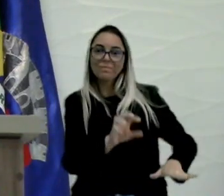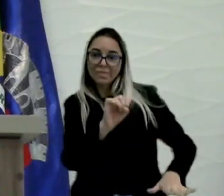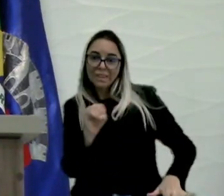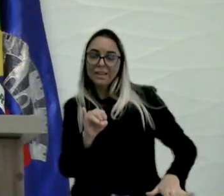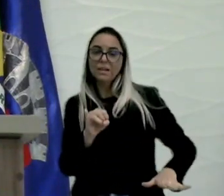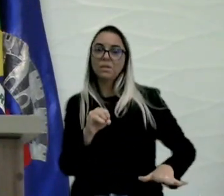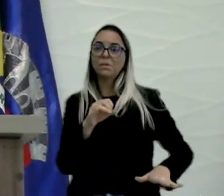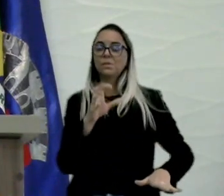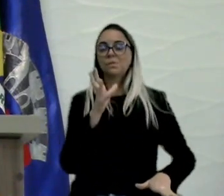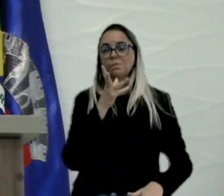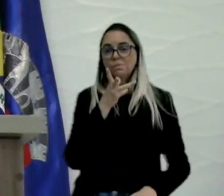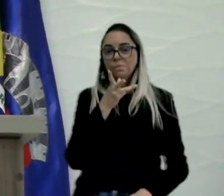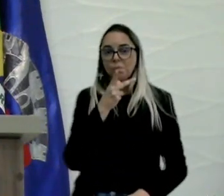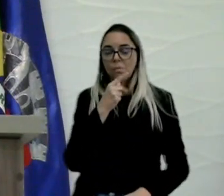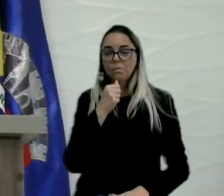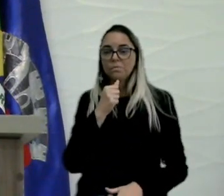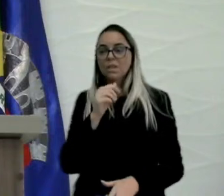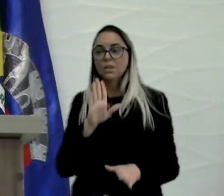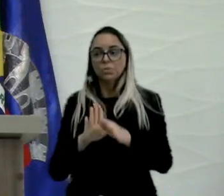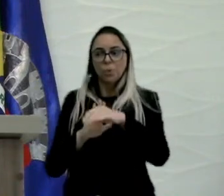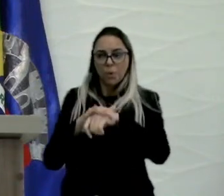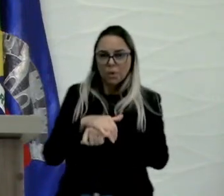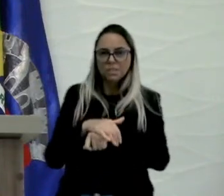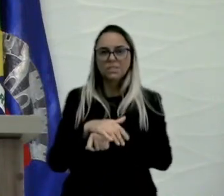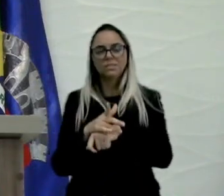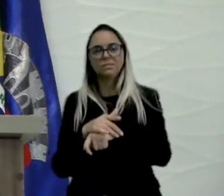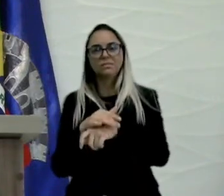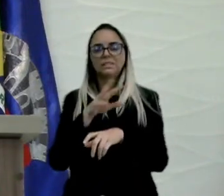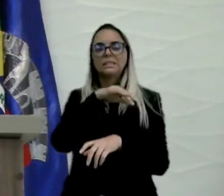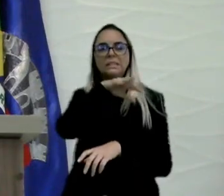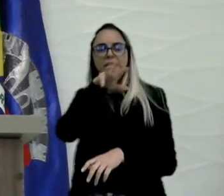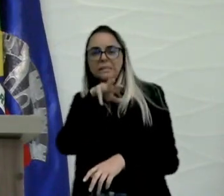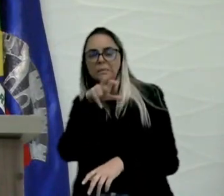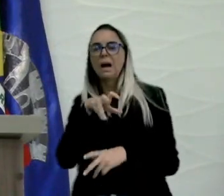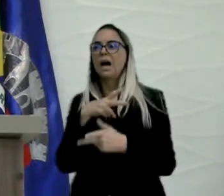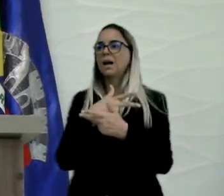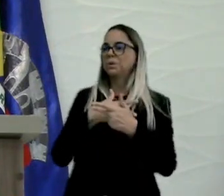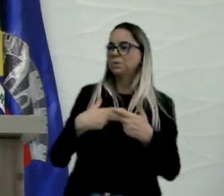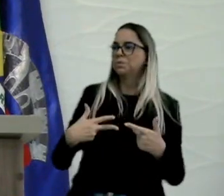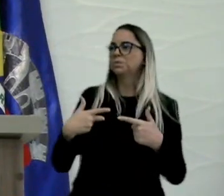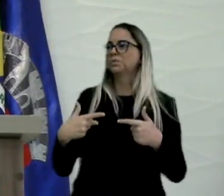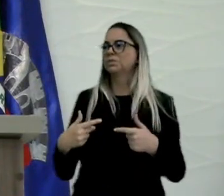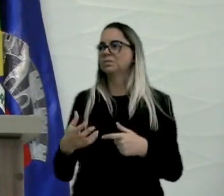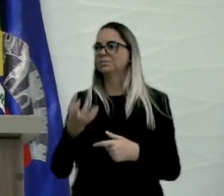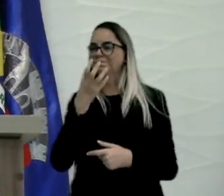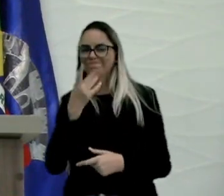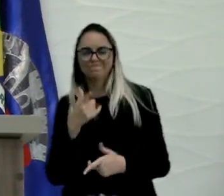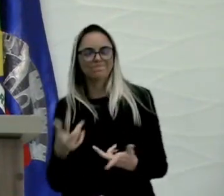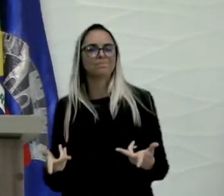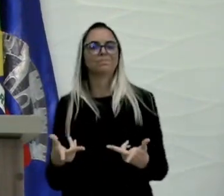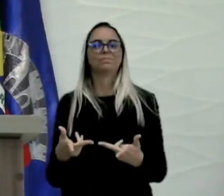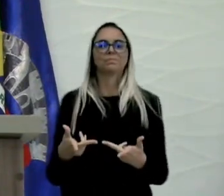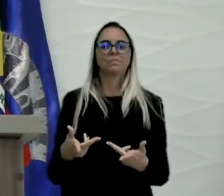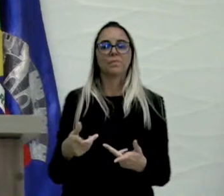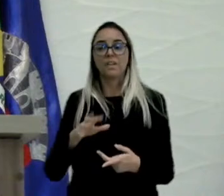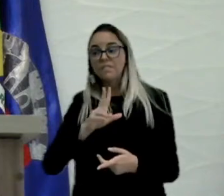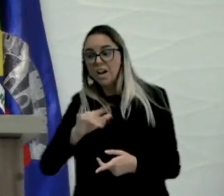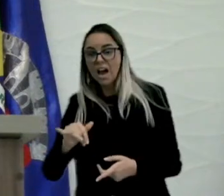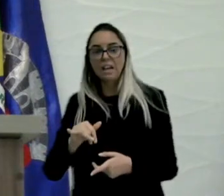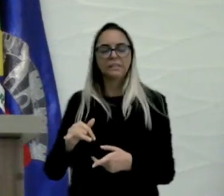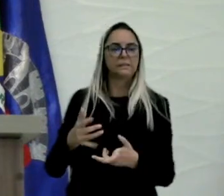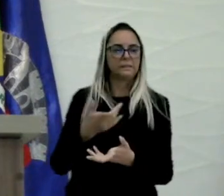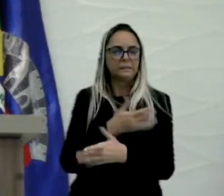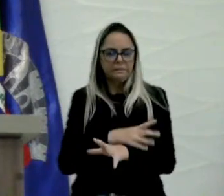perdurar durante toda a noite passa animais cachorros basculho o pessoal que vai reciclar também